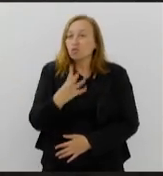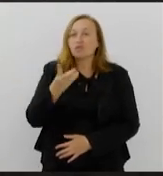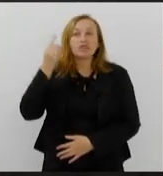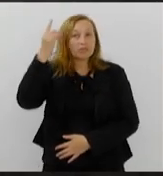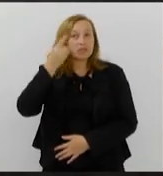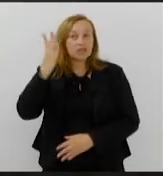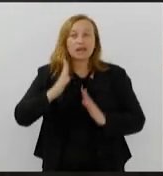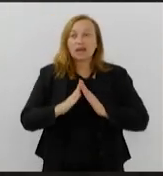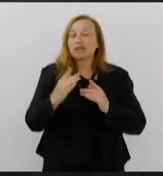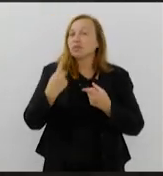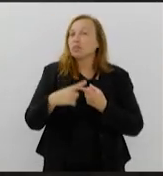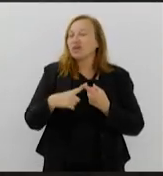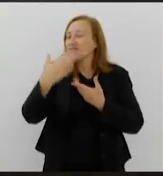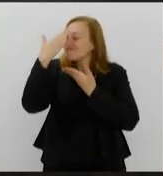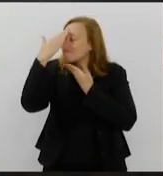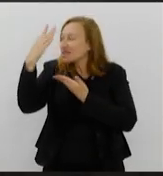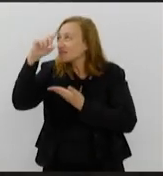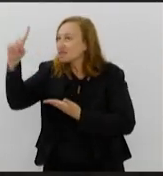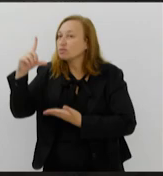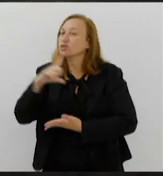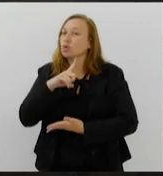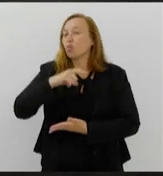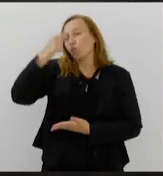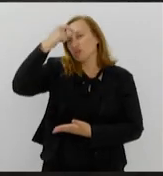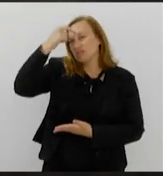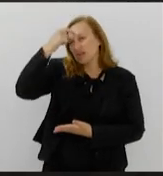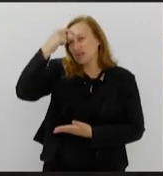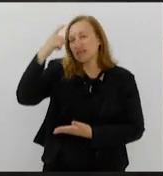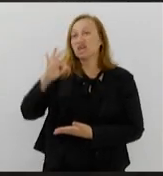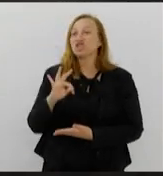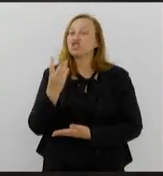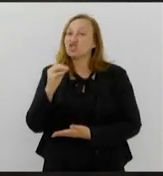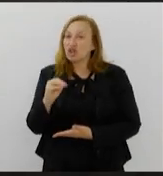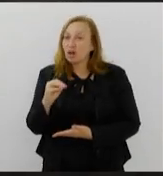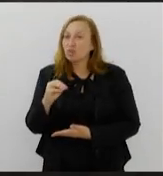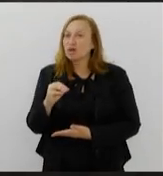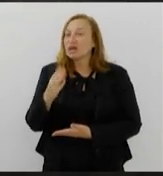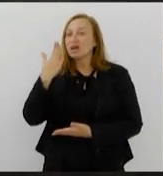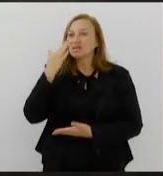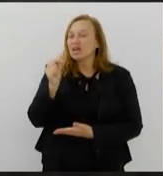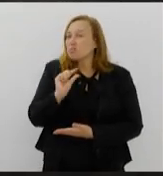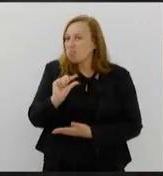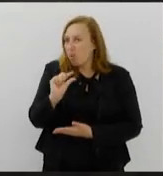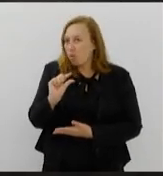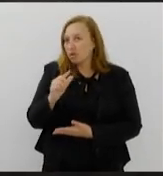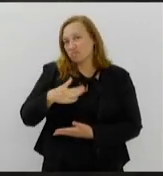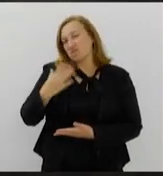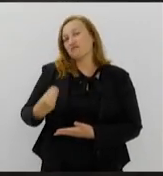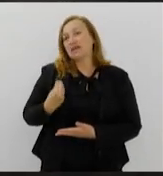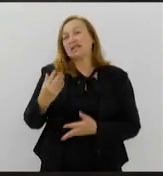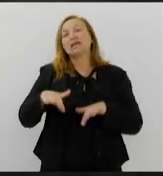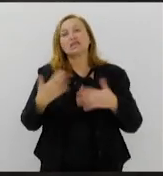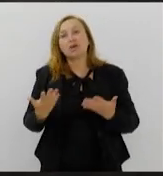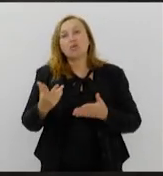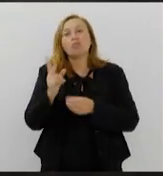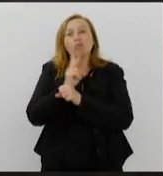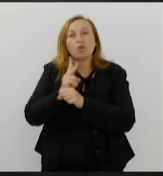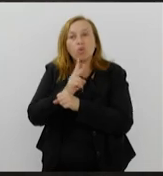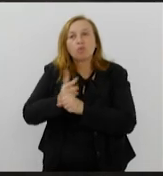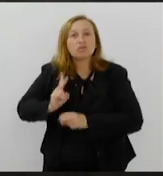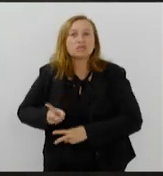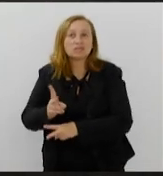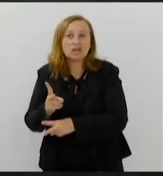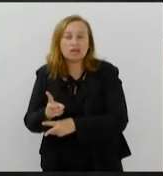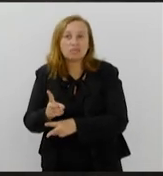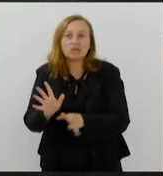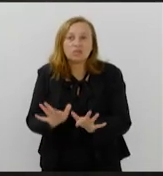porque, graças a Deus, eu tenho na minha consciência, Tiago Rangel, que eu sei muito pouco da minha vida ainda. Então, eu procuro sempre me calçar